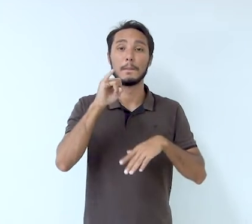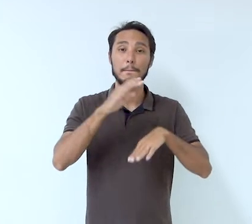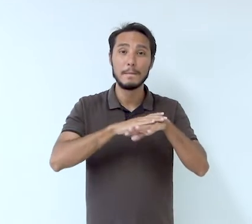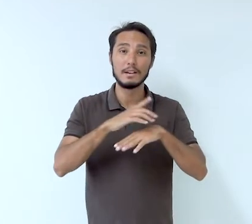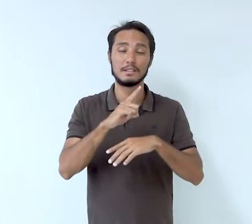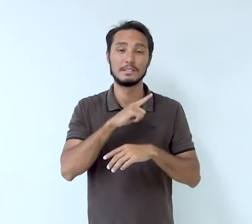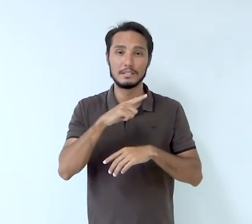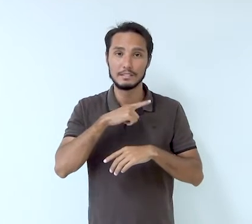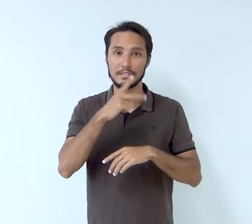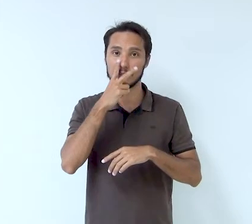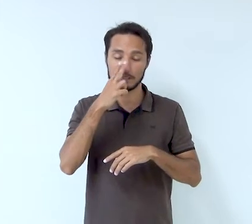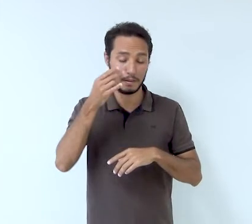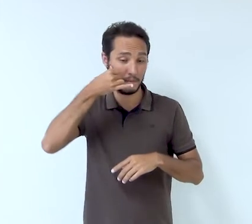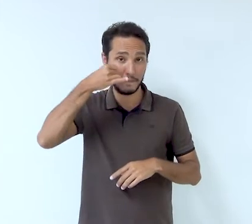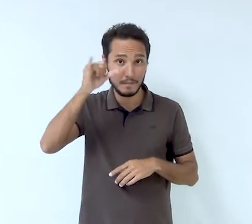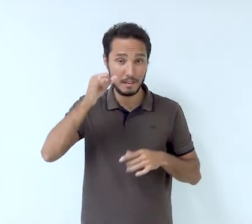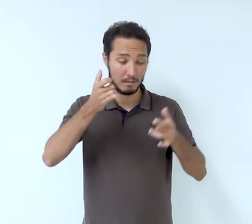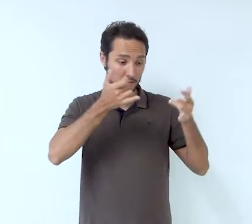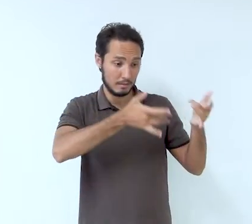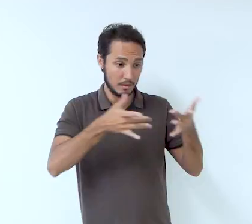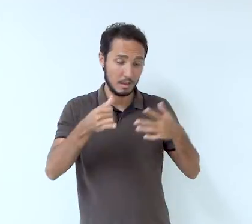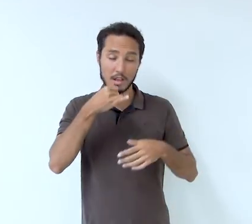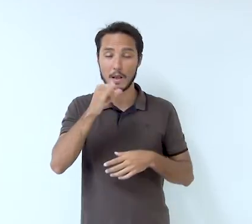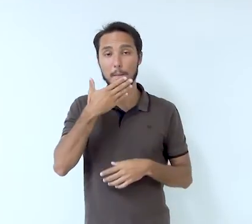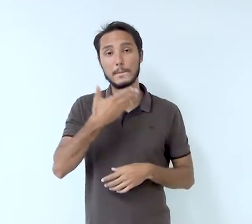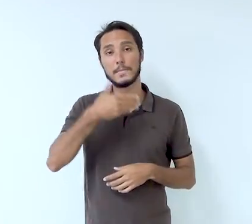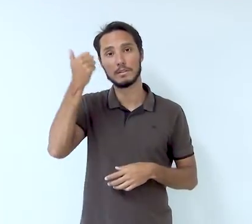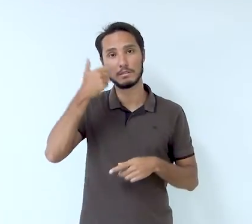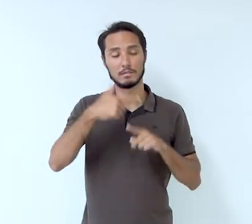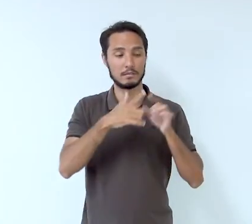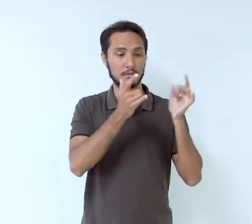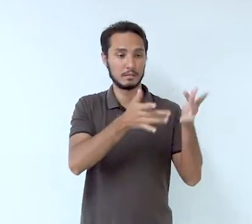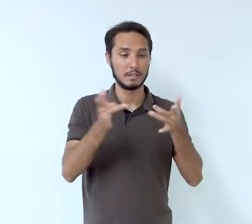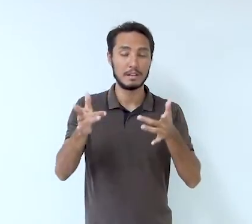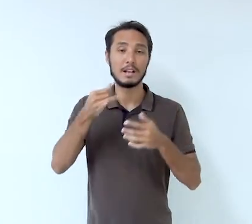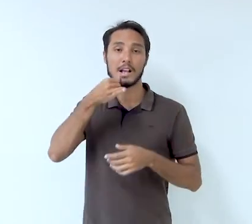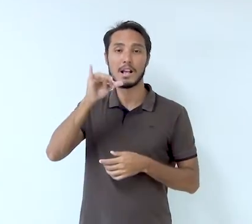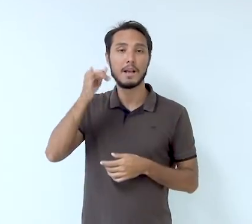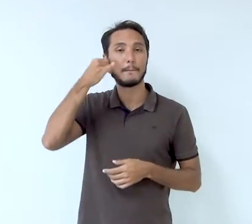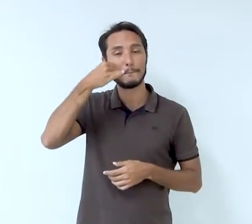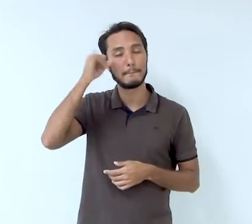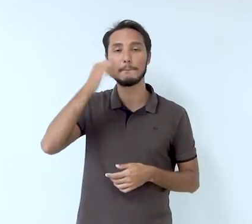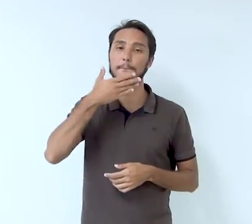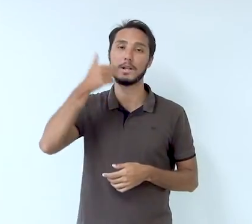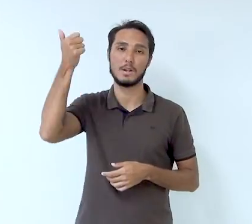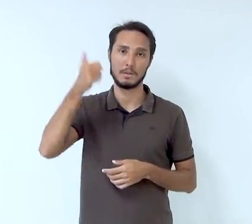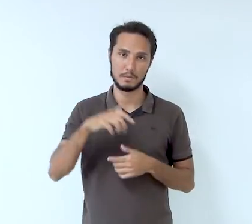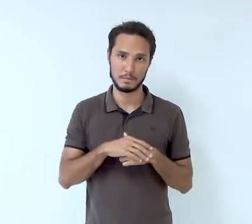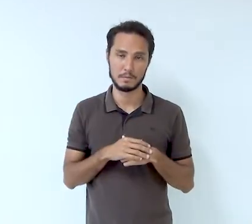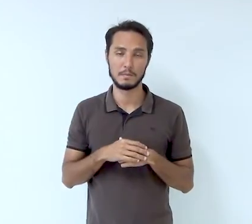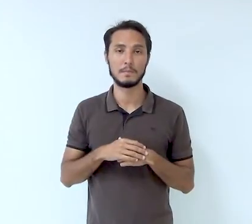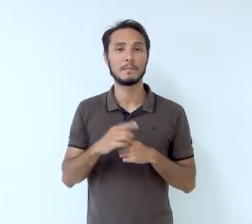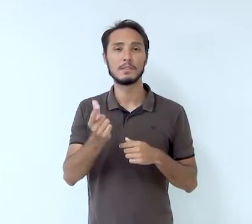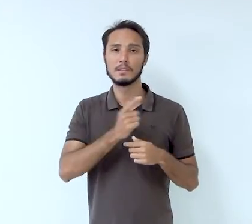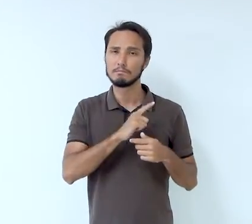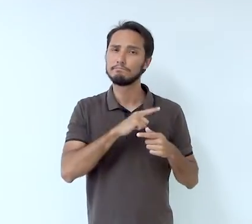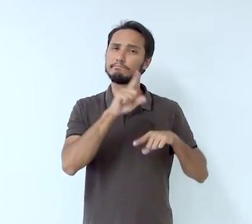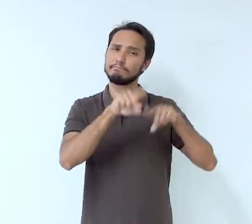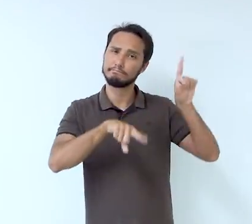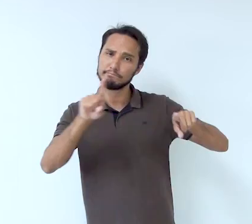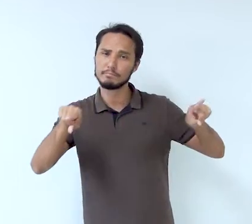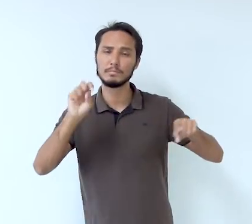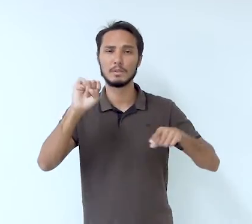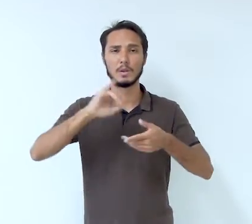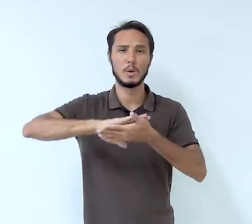porque quanto mais a gente evitar o acúmulo dela, melhor, né, o acúmulo da eletricidade estática.